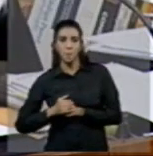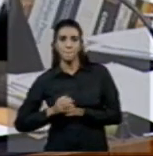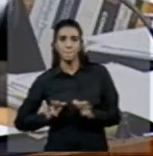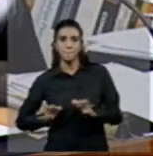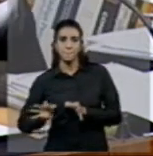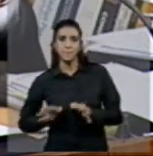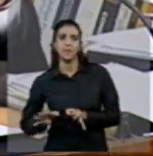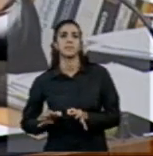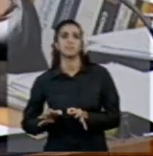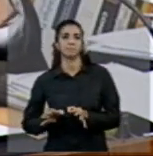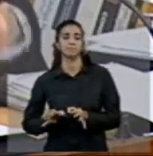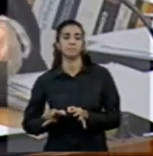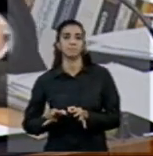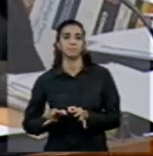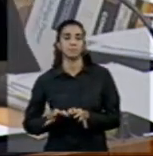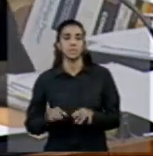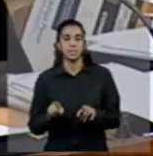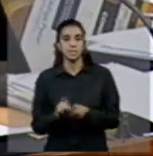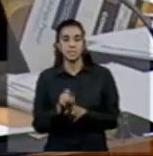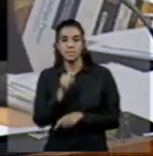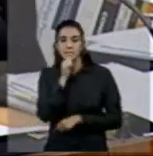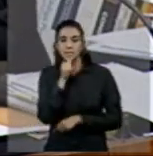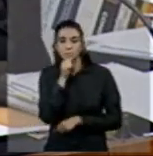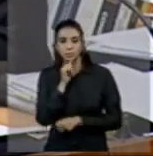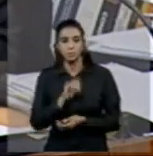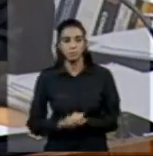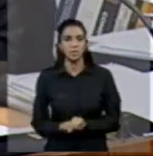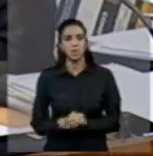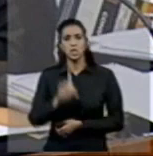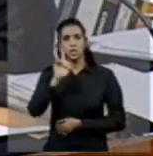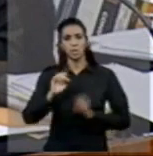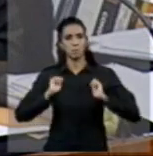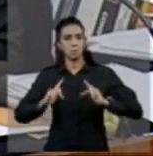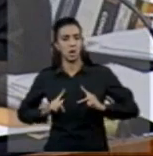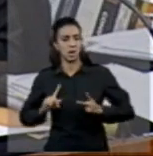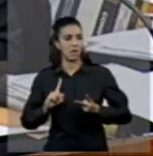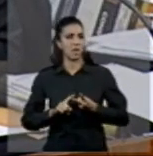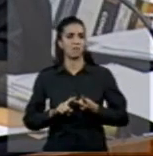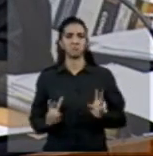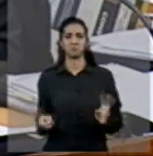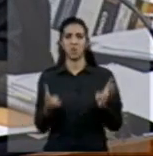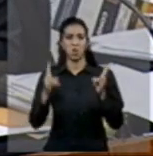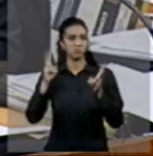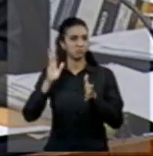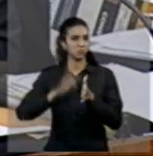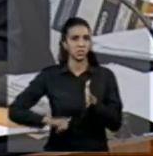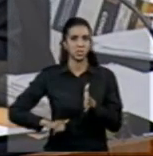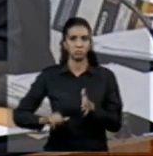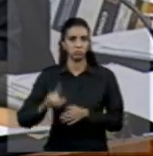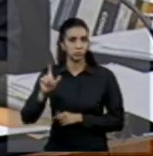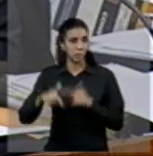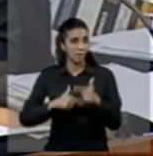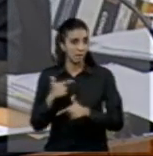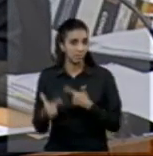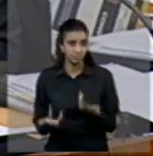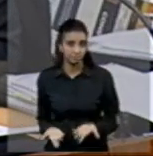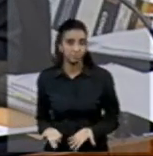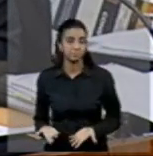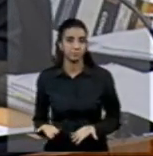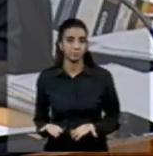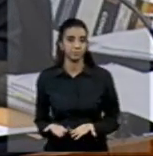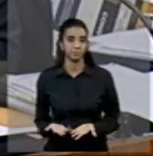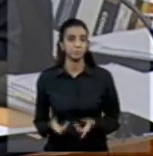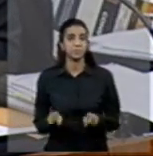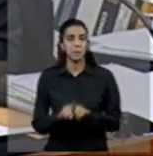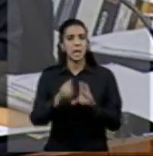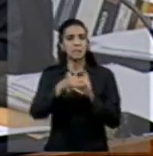direitos sociais, efetividade de direitos previdenciários, desvalorizar o trabalho, se caracteriza